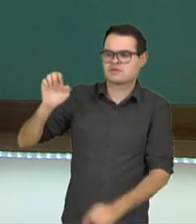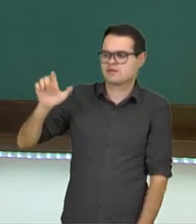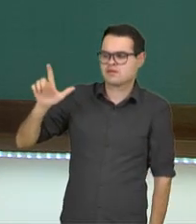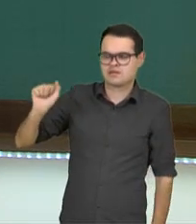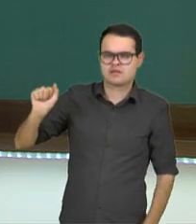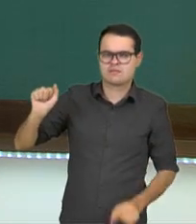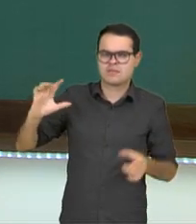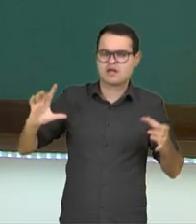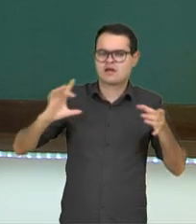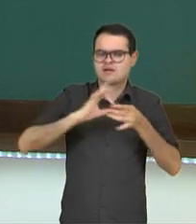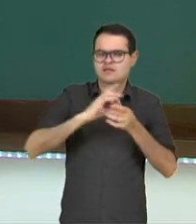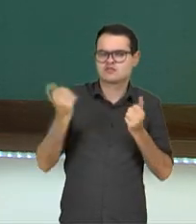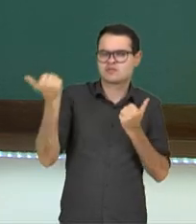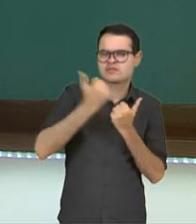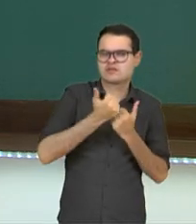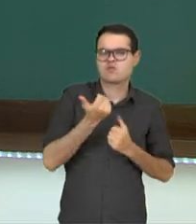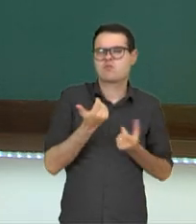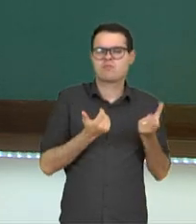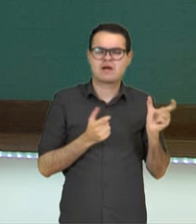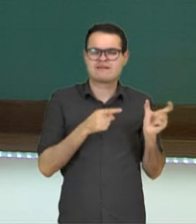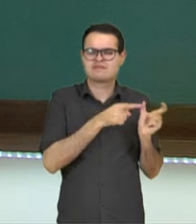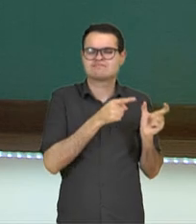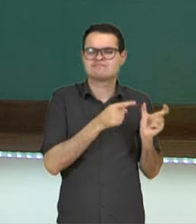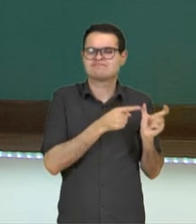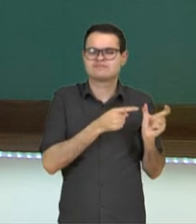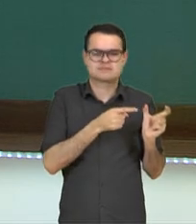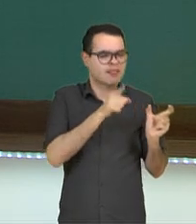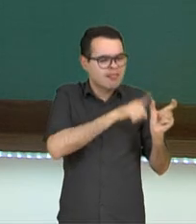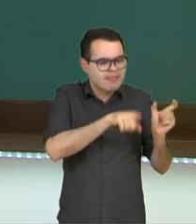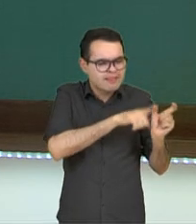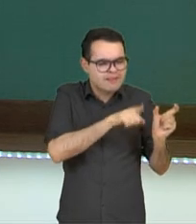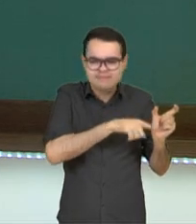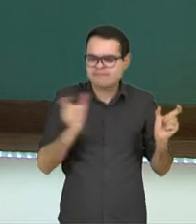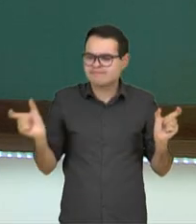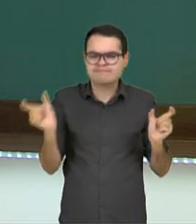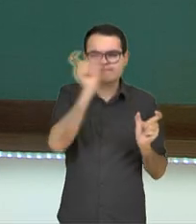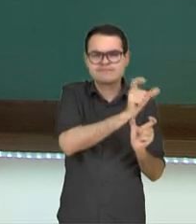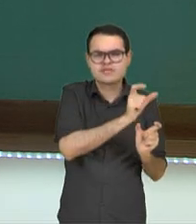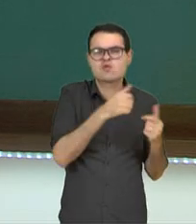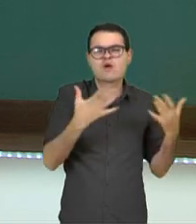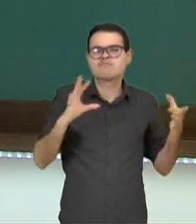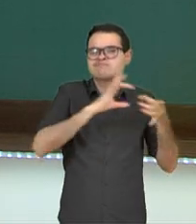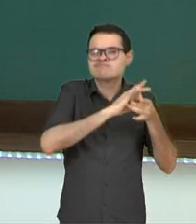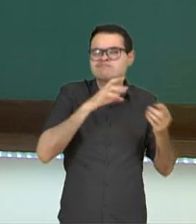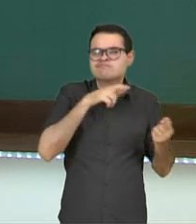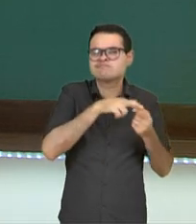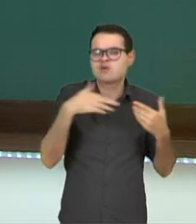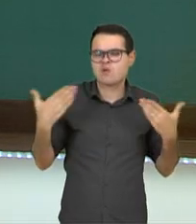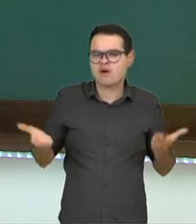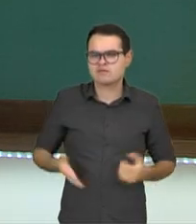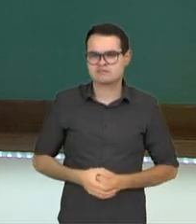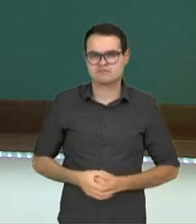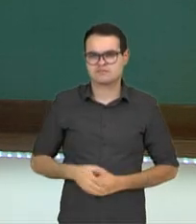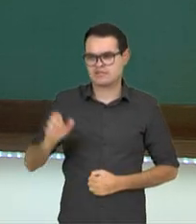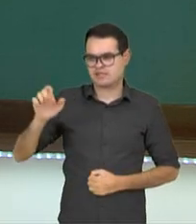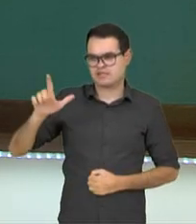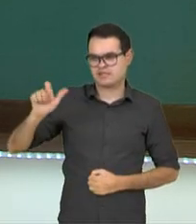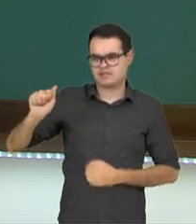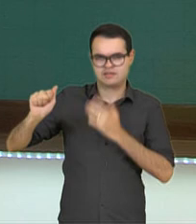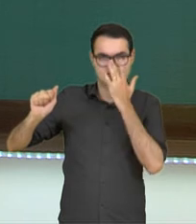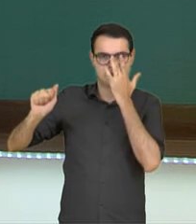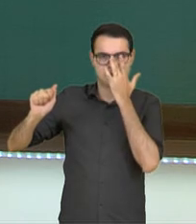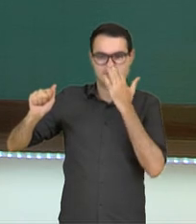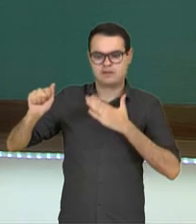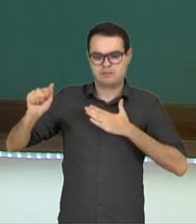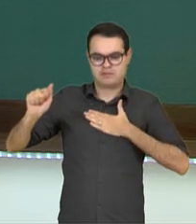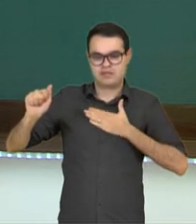ela foi usado para retomar, sem se repetir, qual informação? Vamos ver? Então, ó,